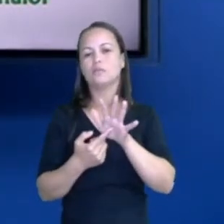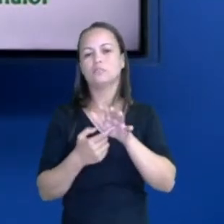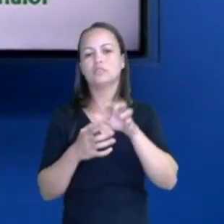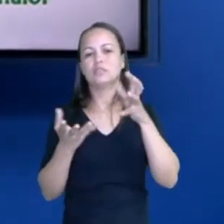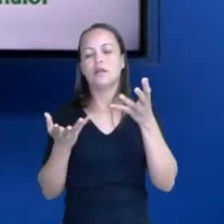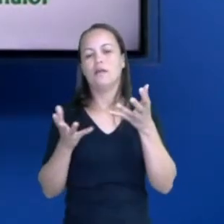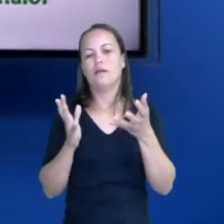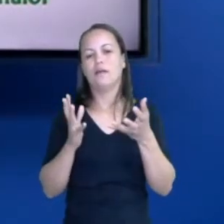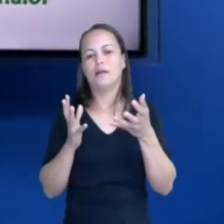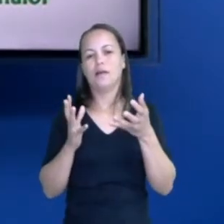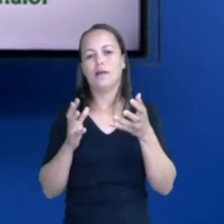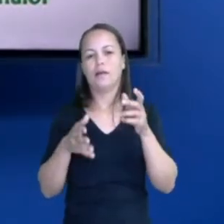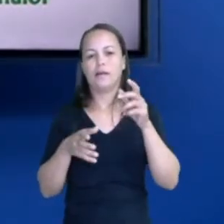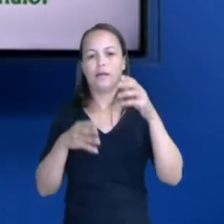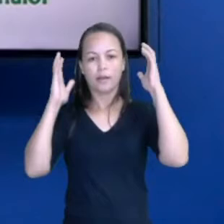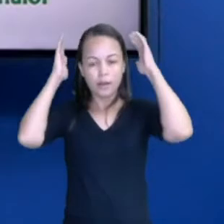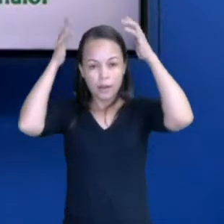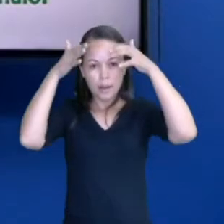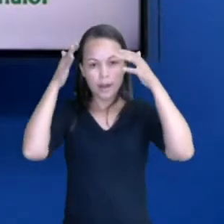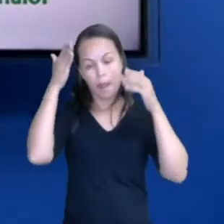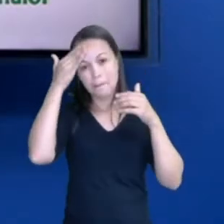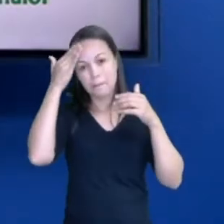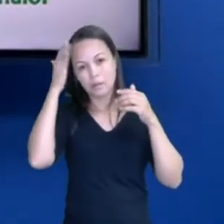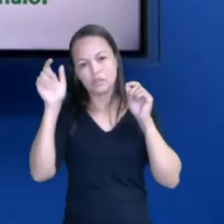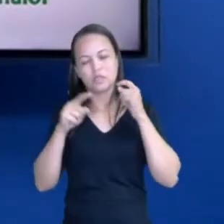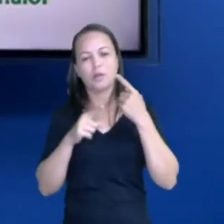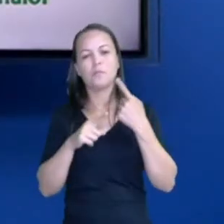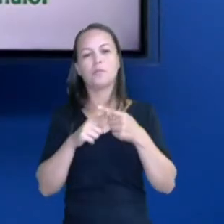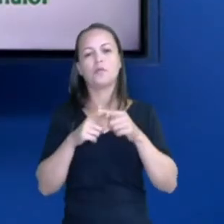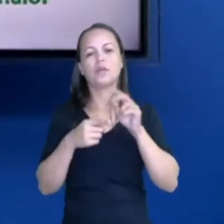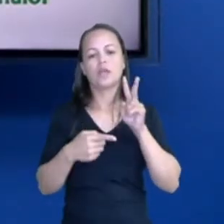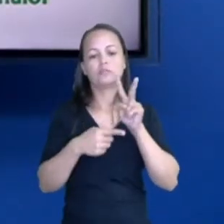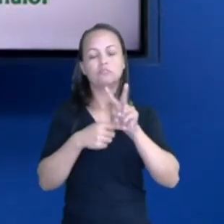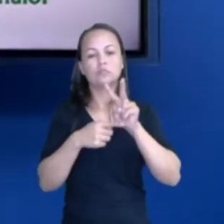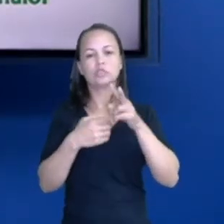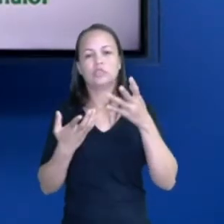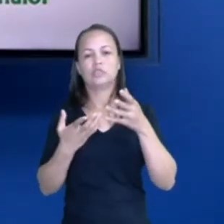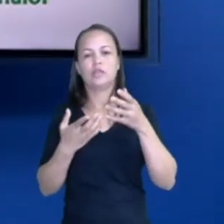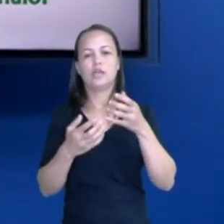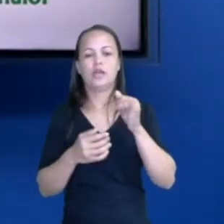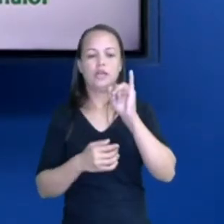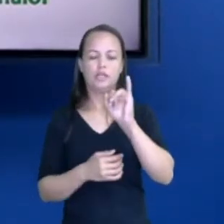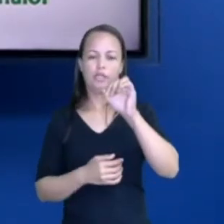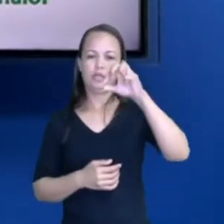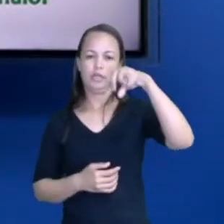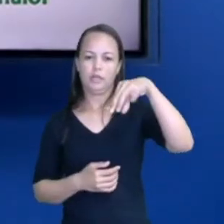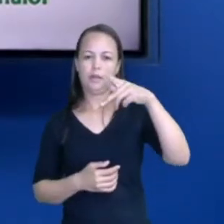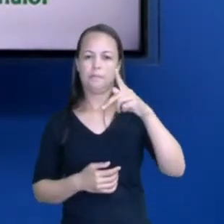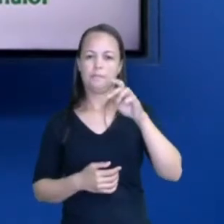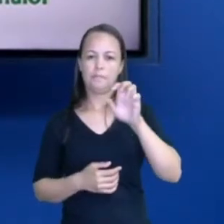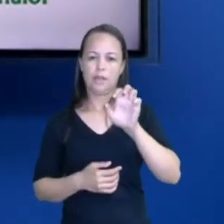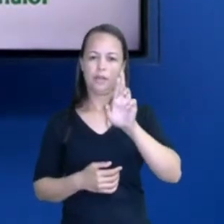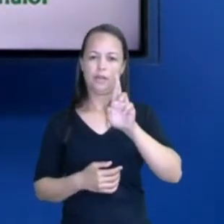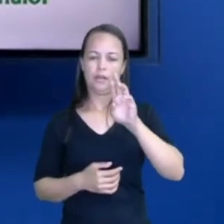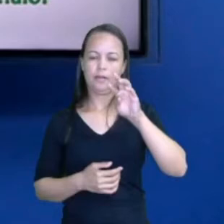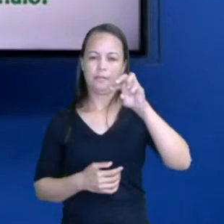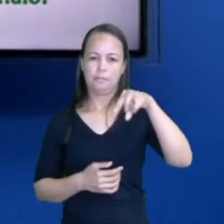é o material que apresenta a melhor impermeabilidade. Ele não é algo permeável, ele é